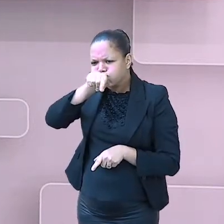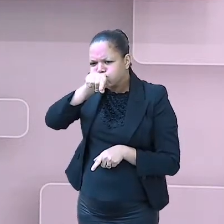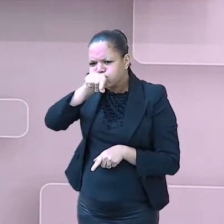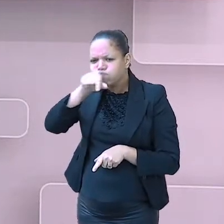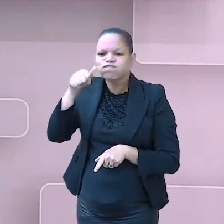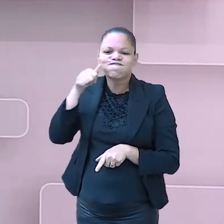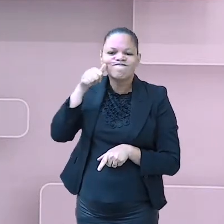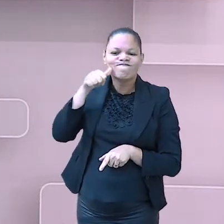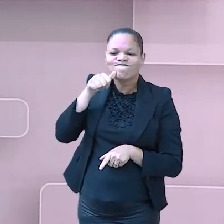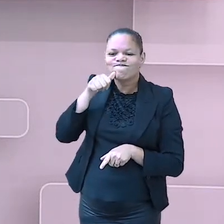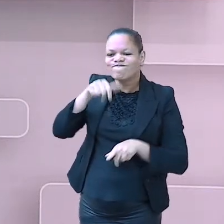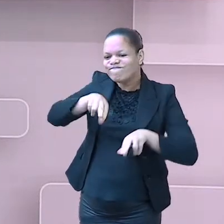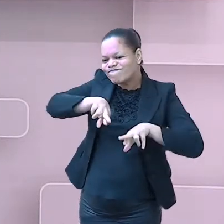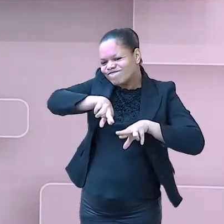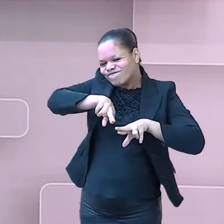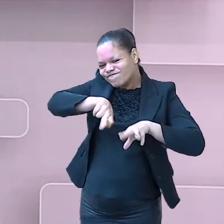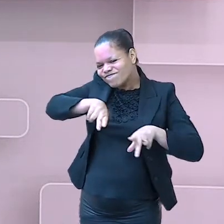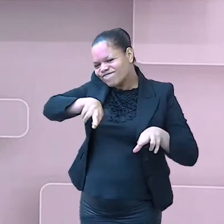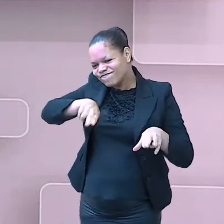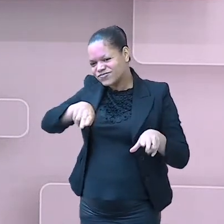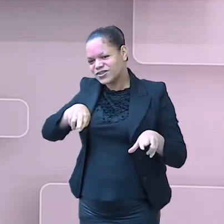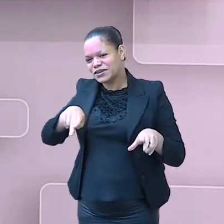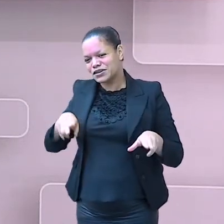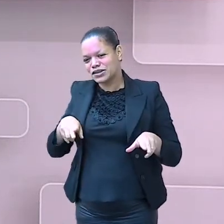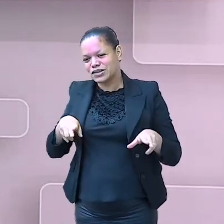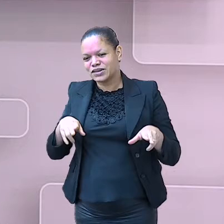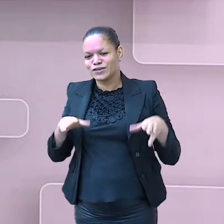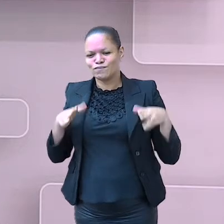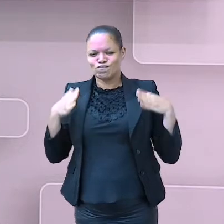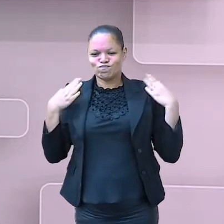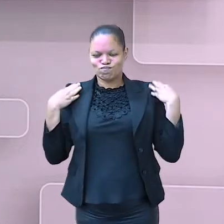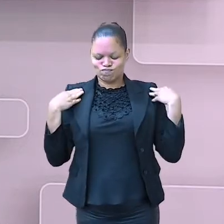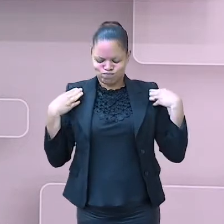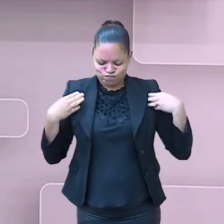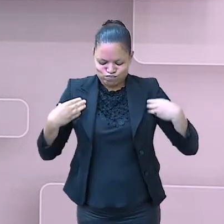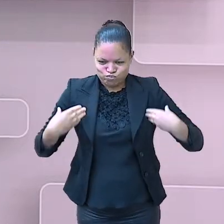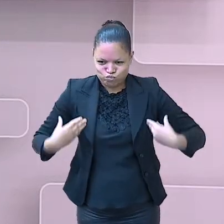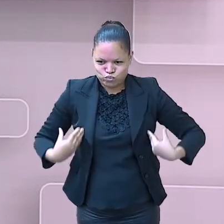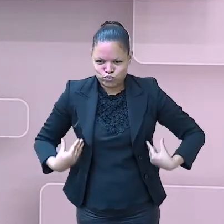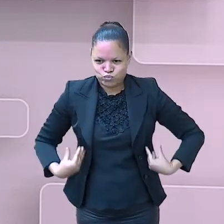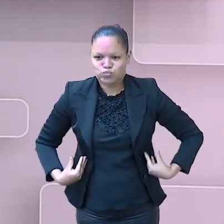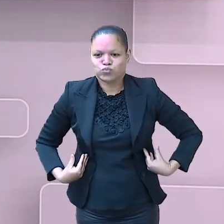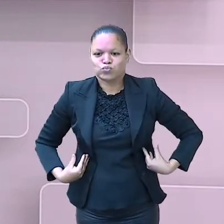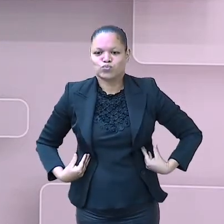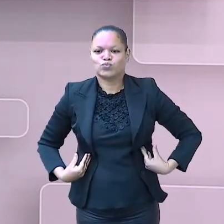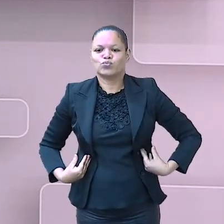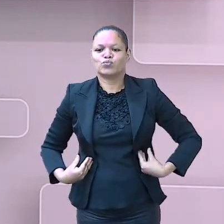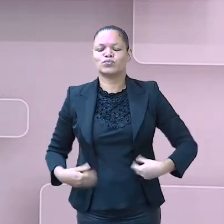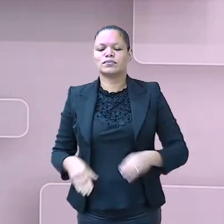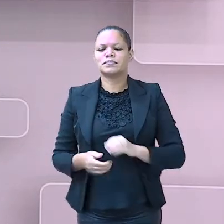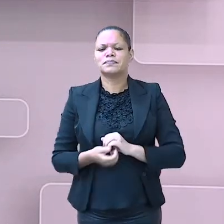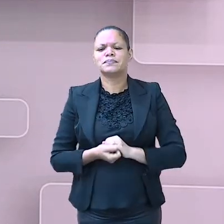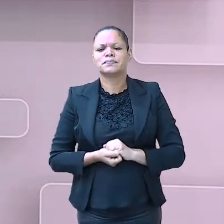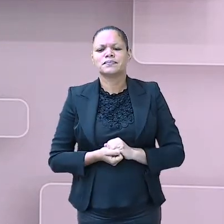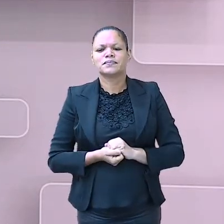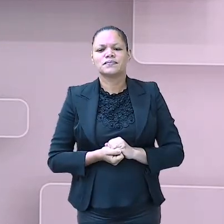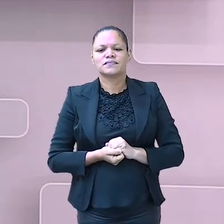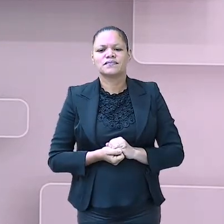né, diferente, toda peladinha, ela não tem penas, ela não tem essa estrutura. Então, isso